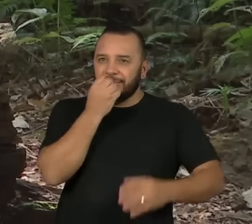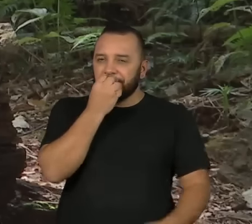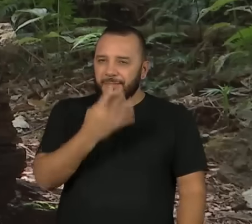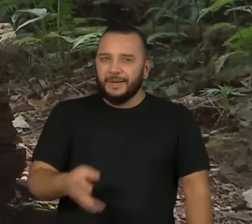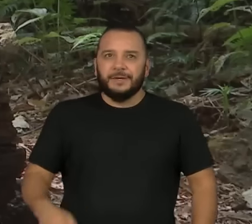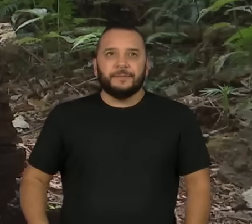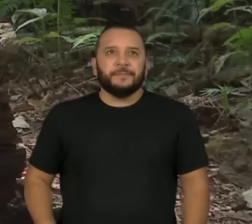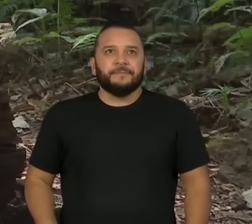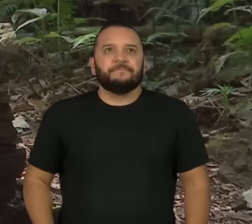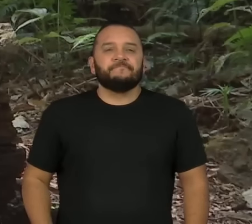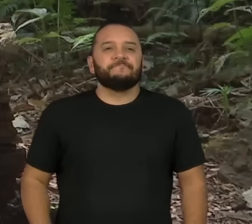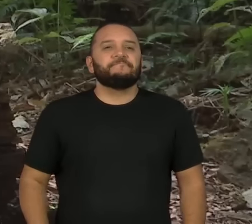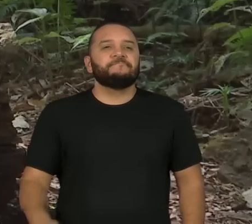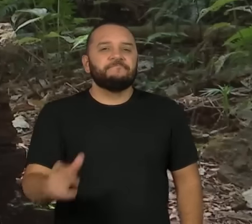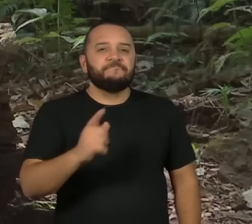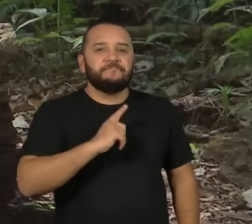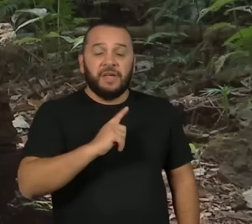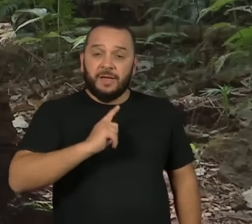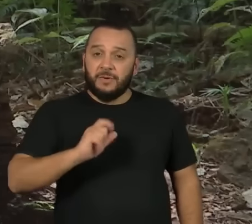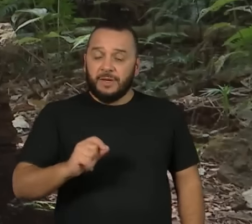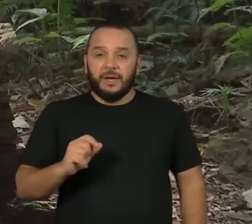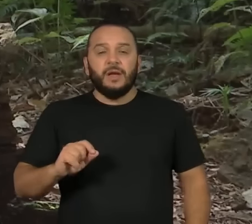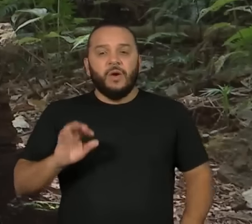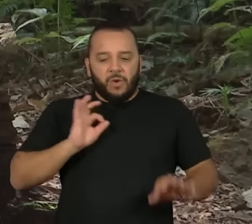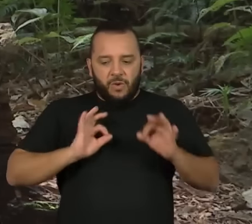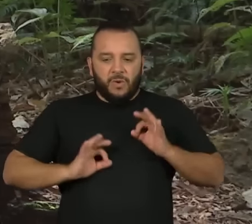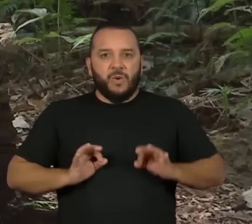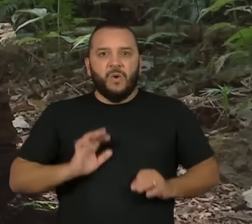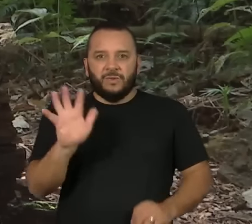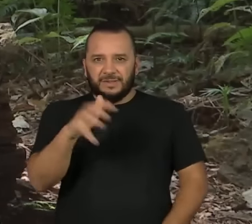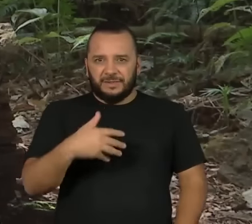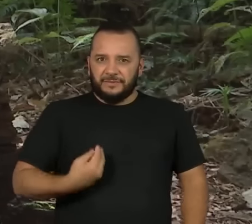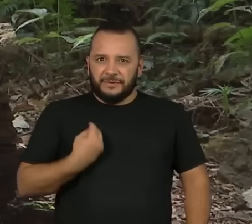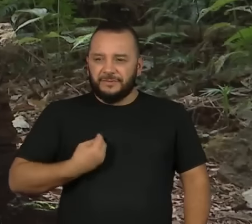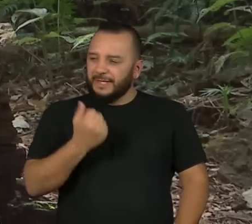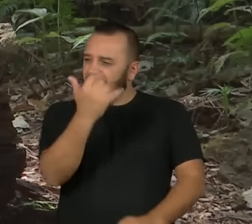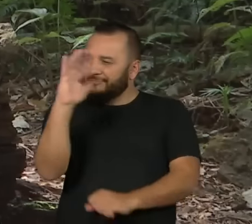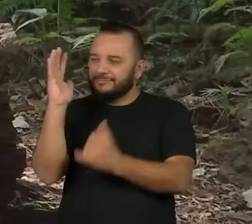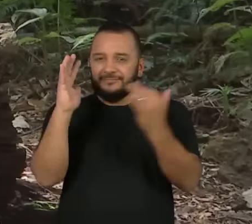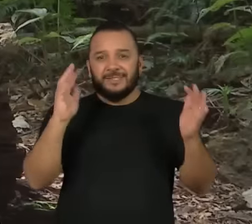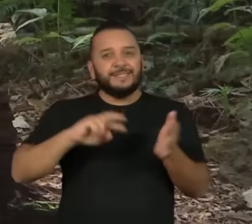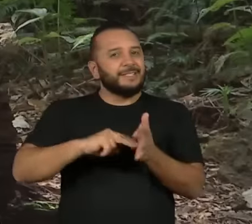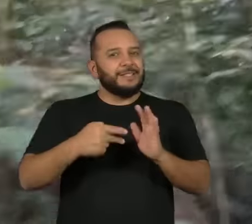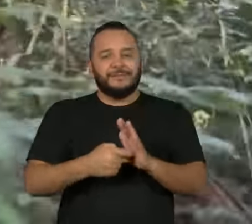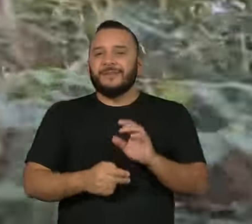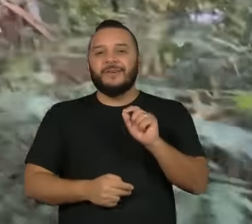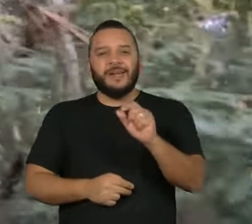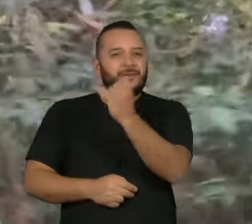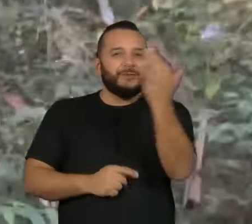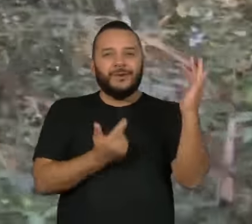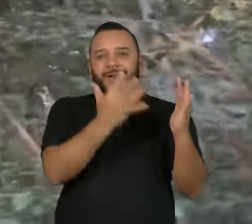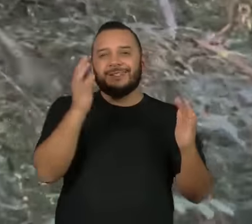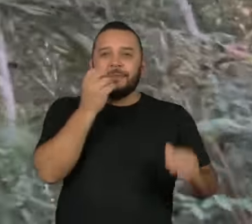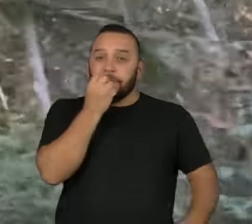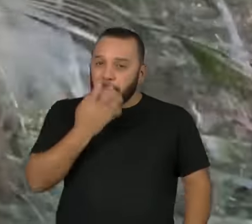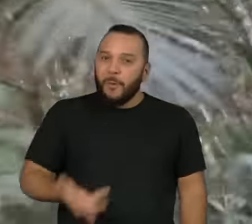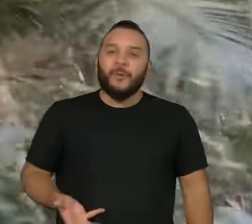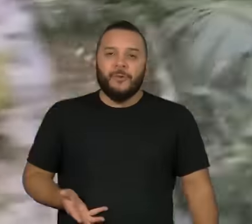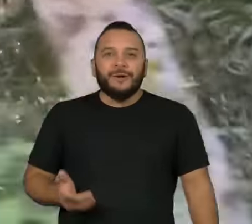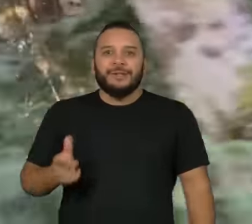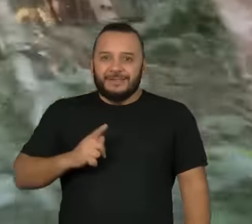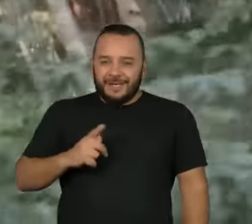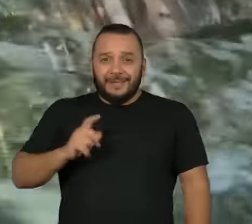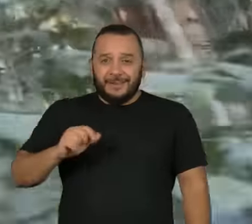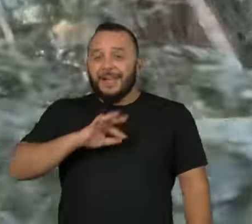onça vivendo numa mata no longo prazo, ela tem que estar tinindo, ela tem que estar muito boa. Então as presas têm que estar lá,